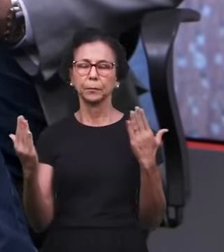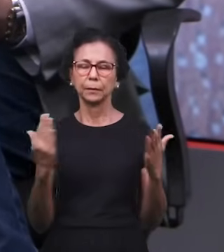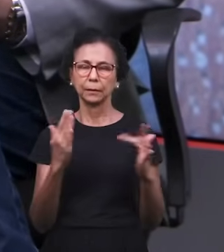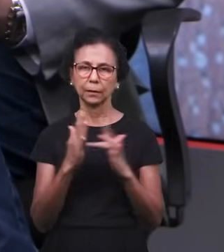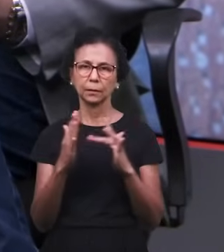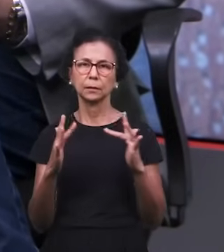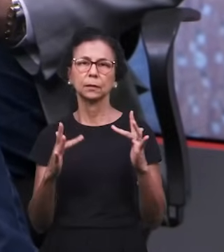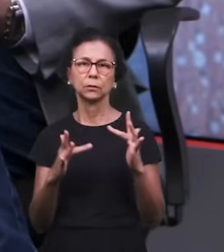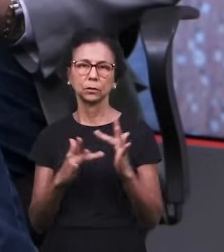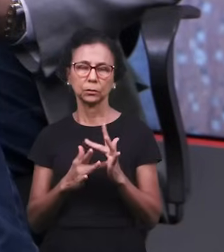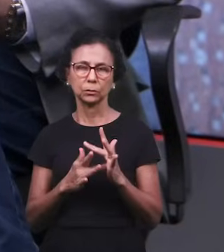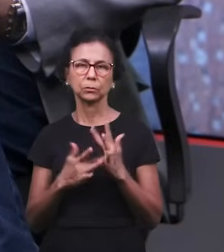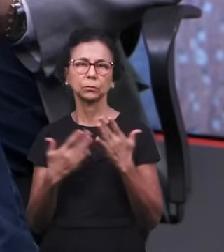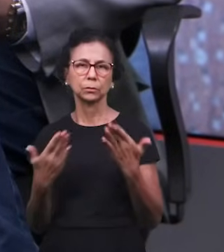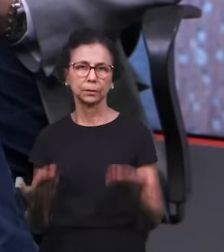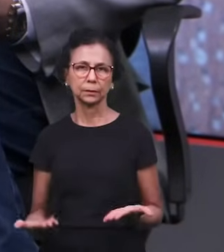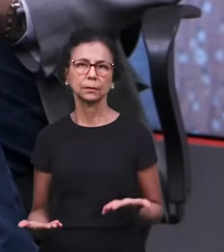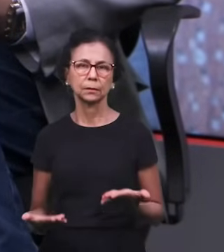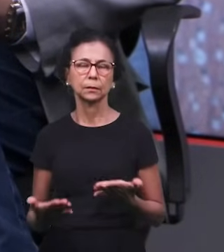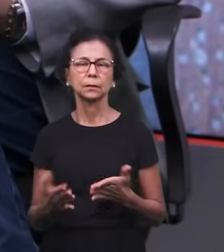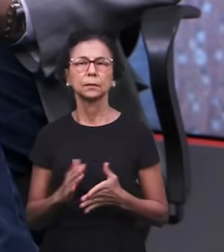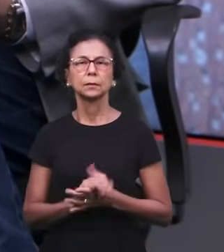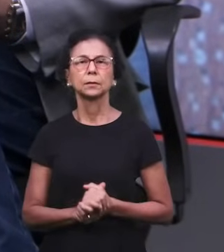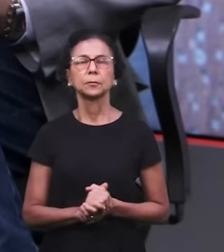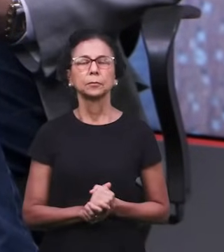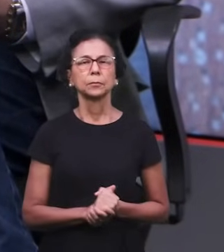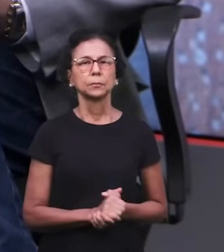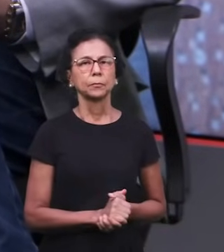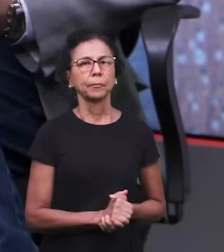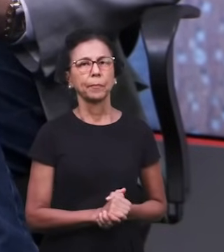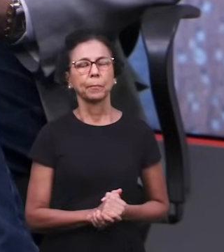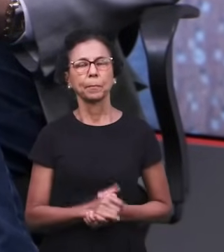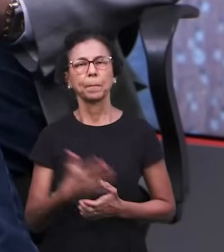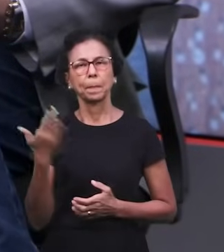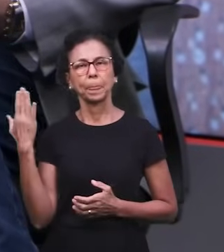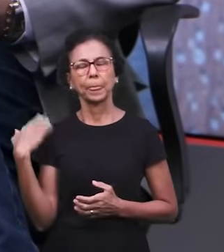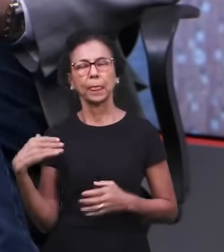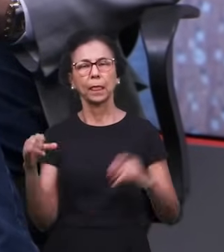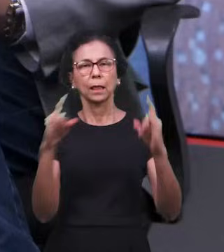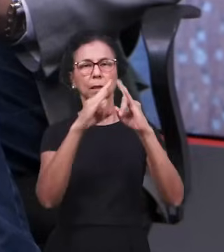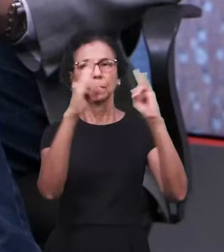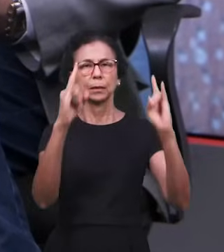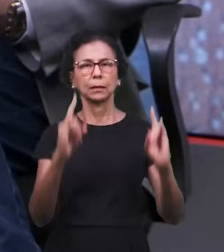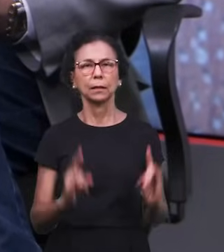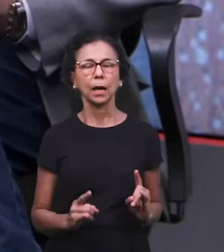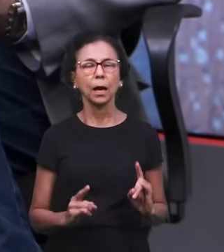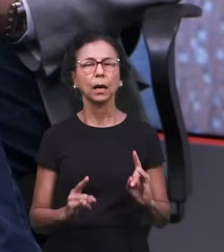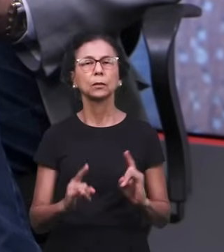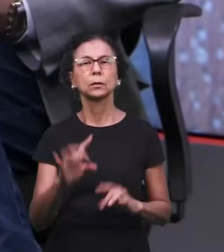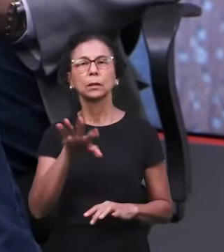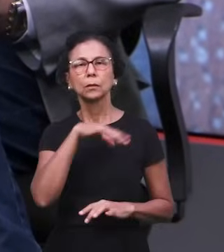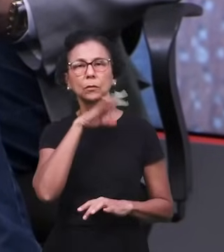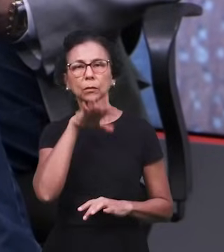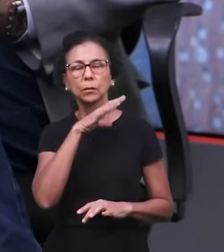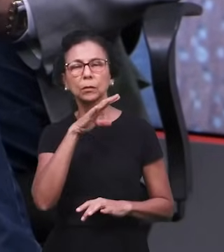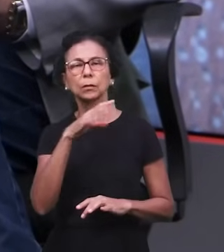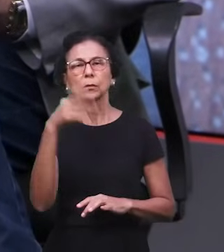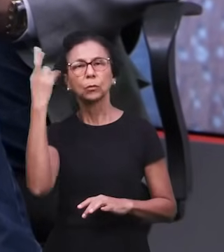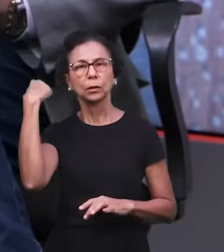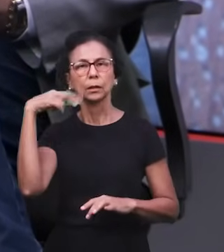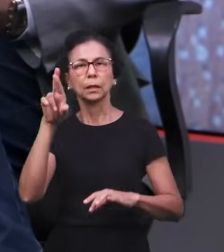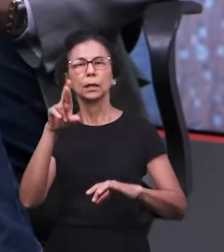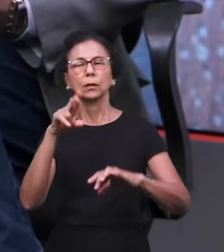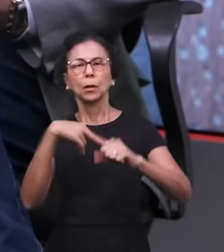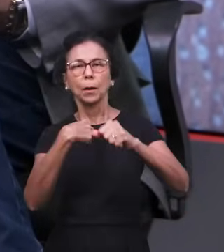povo. Isaías falou de forma clara acerca do Senhor Jesus. Então, a preocupação do